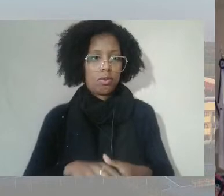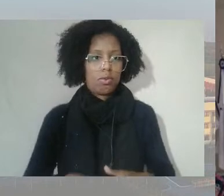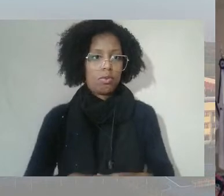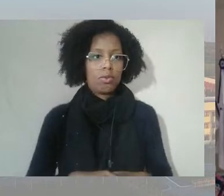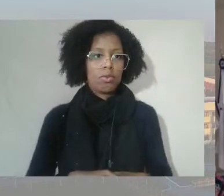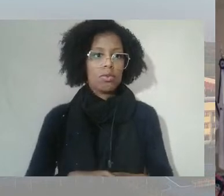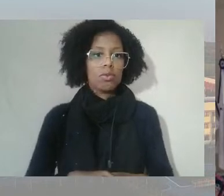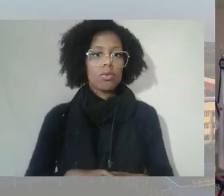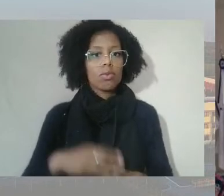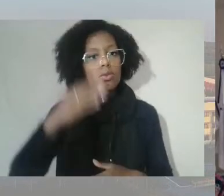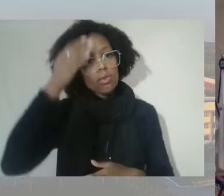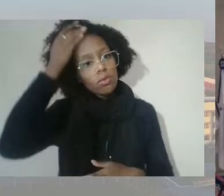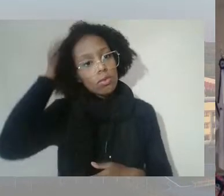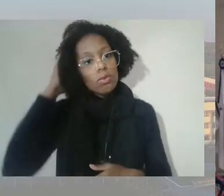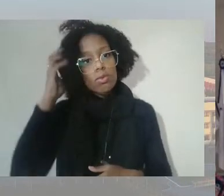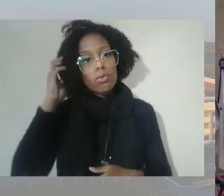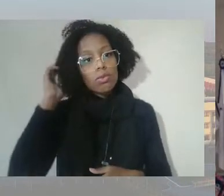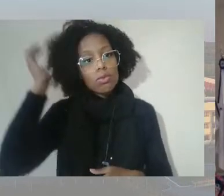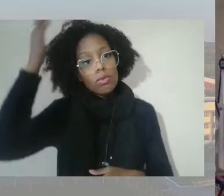Silvana,